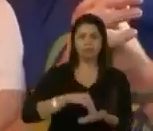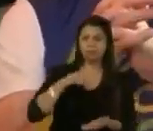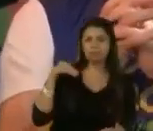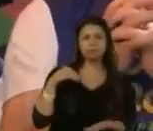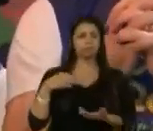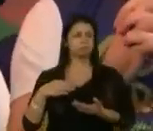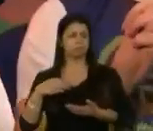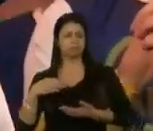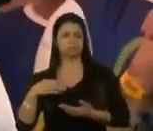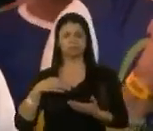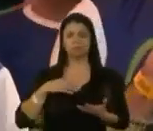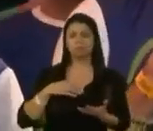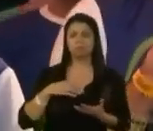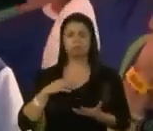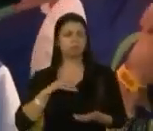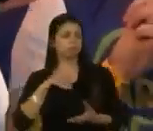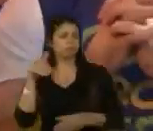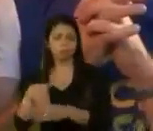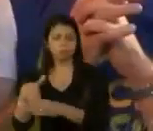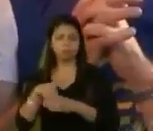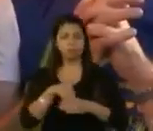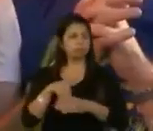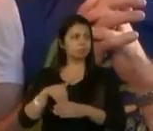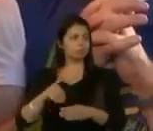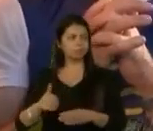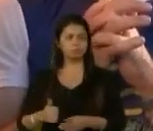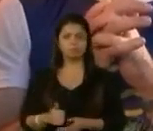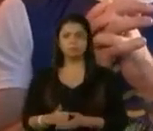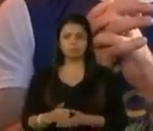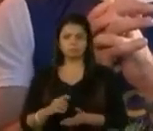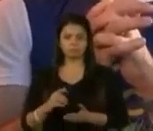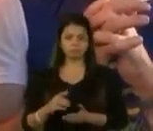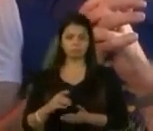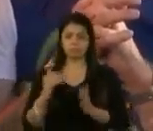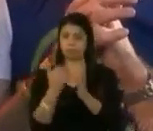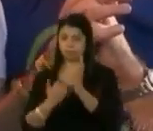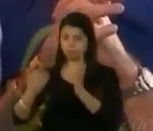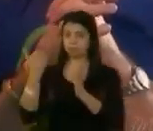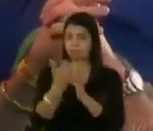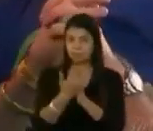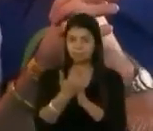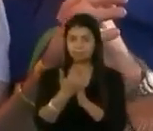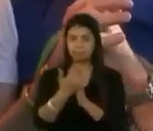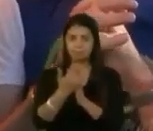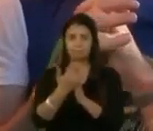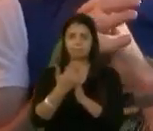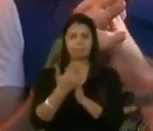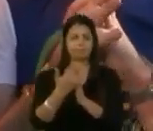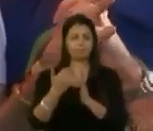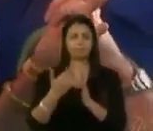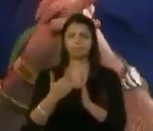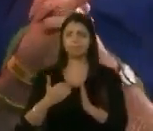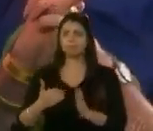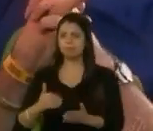Tribunal Superior Eleitoral quer isso. Mas isso transcende o Tribunal